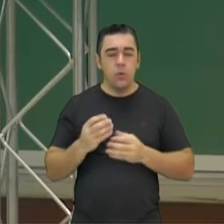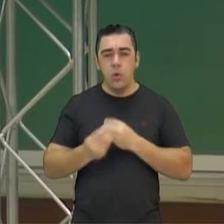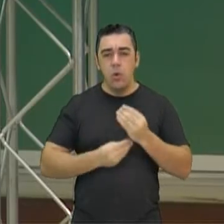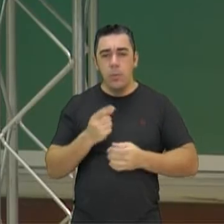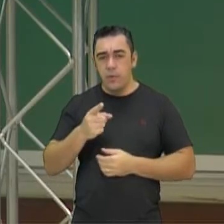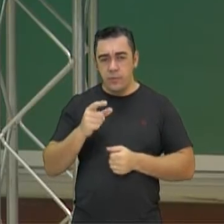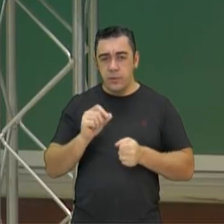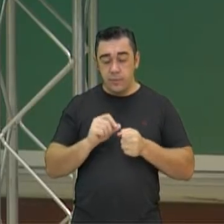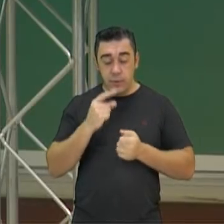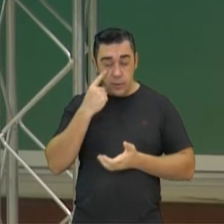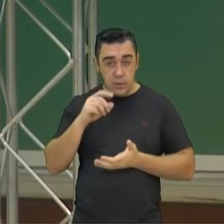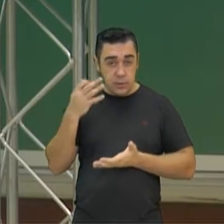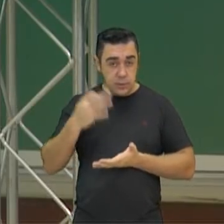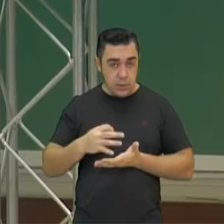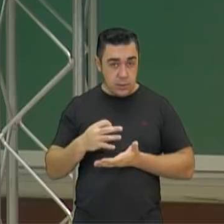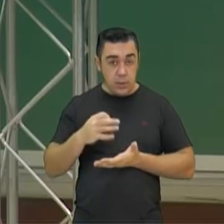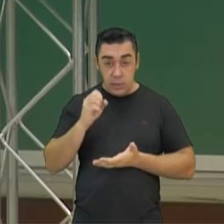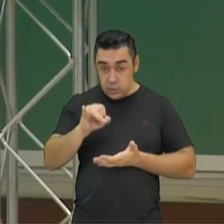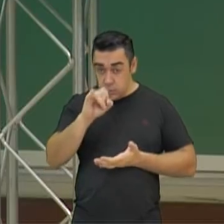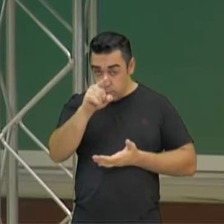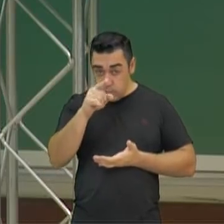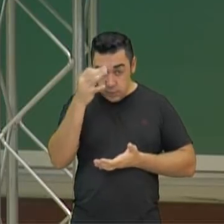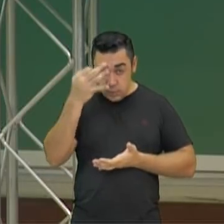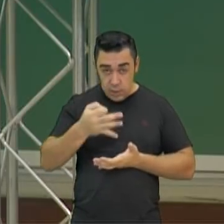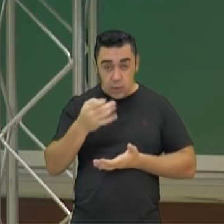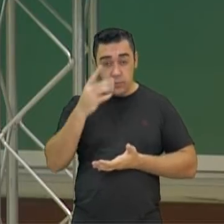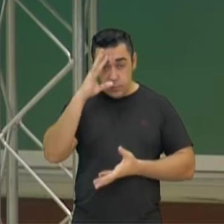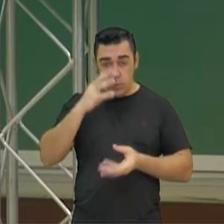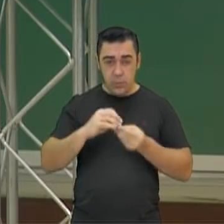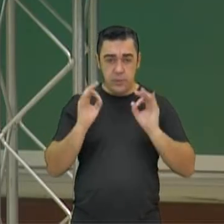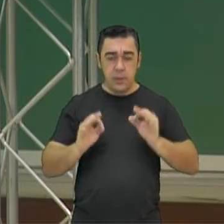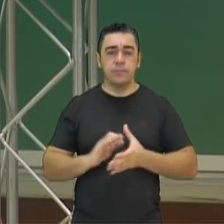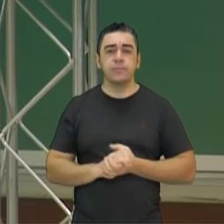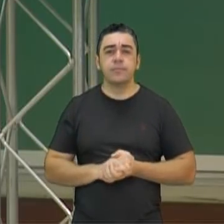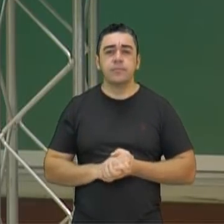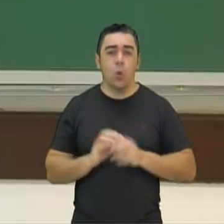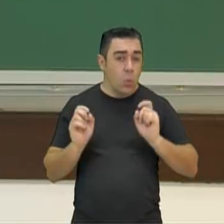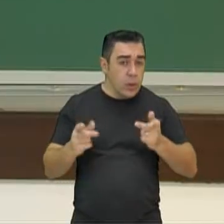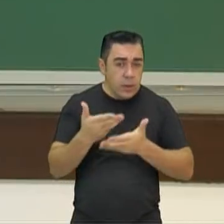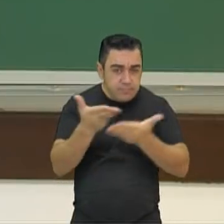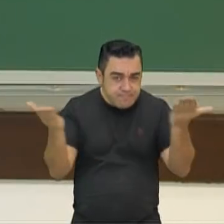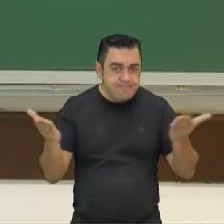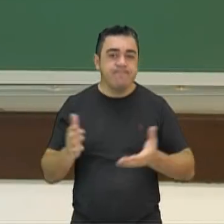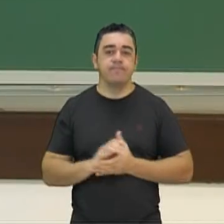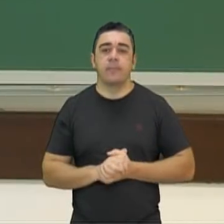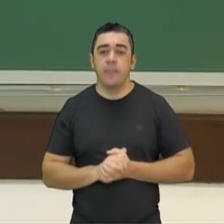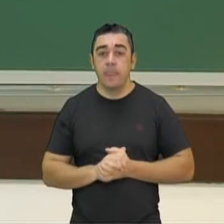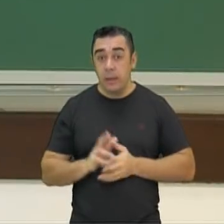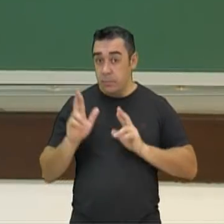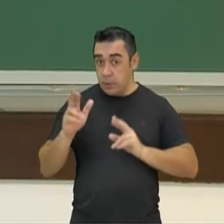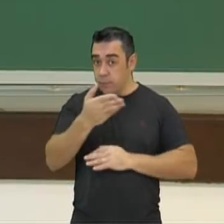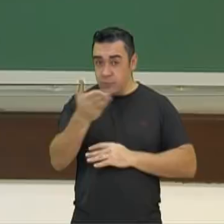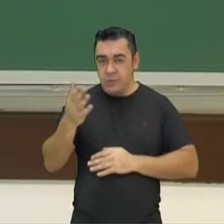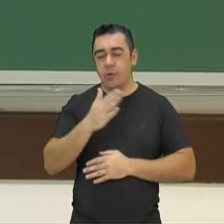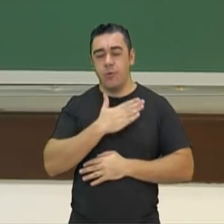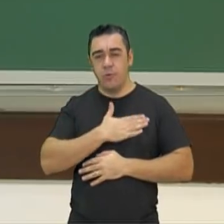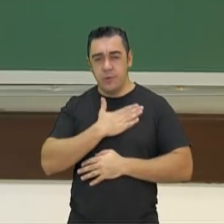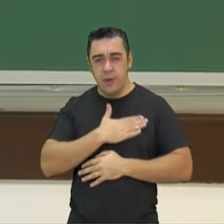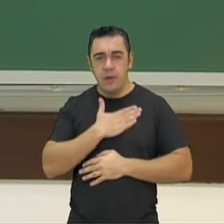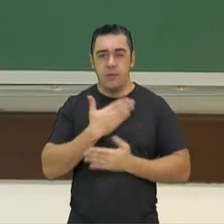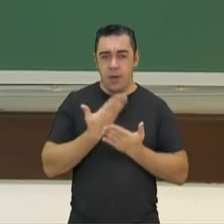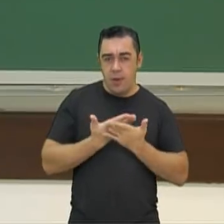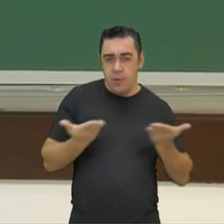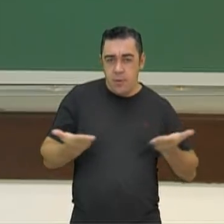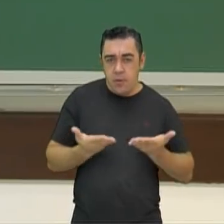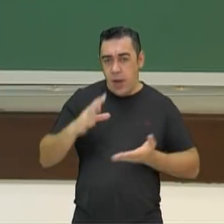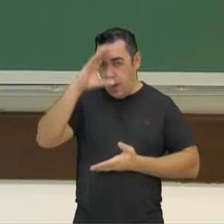perceber que está errado, né? Se estiver certo, você já vai entender na hora que estará certo. Ok, turminha? Então, espero que vocês tenham gostado da aula de hoje, espero que vocês tenham